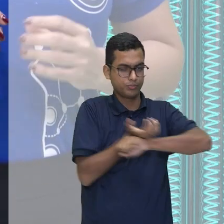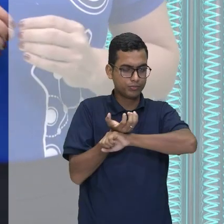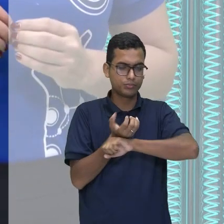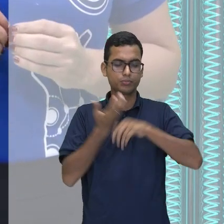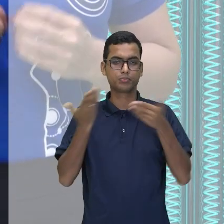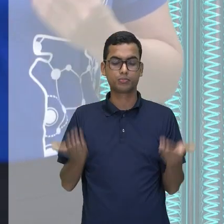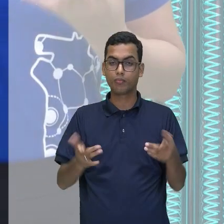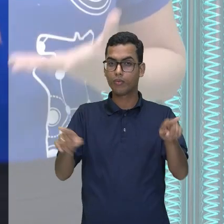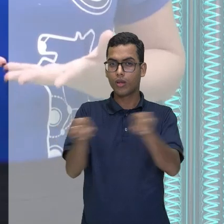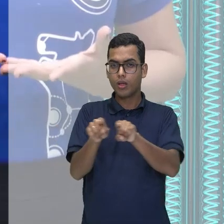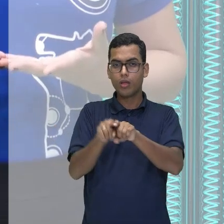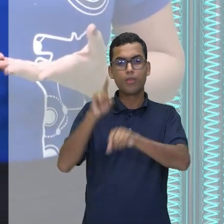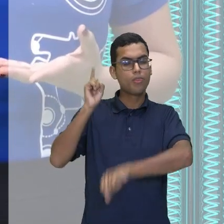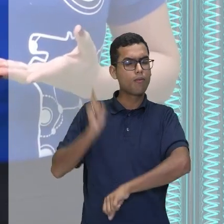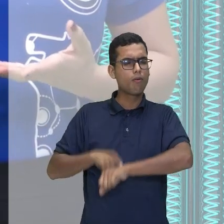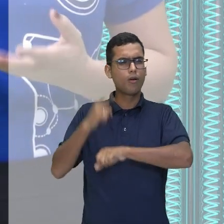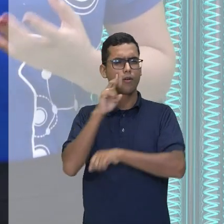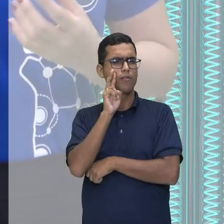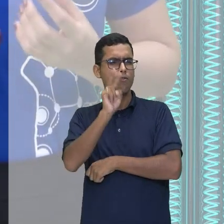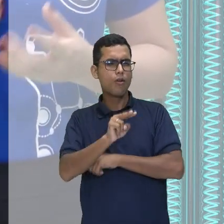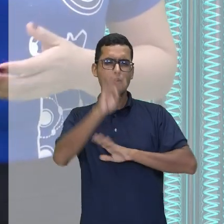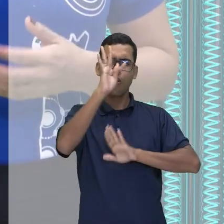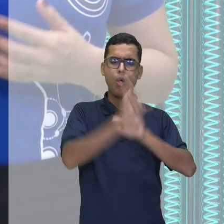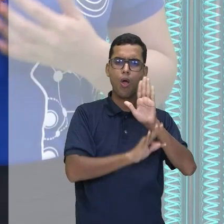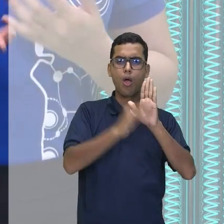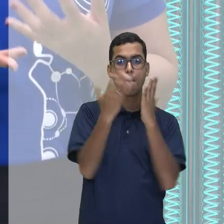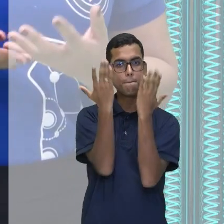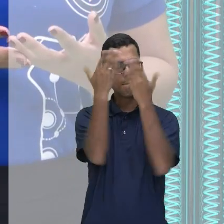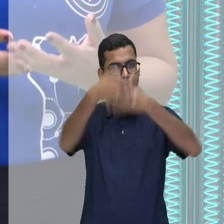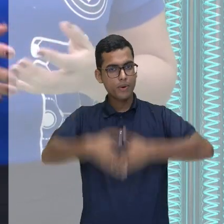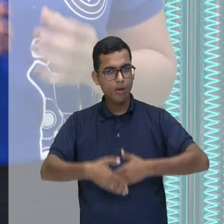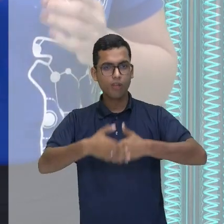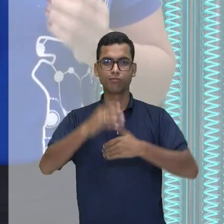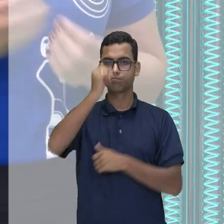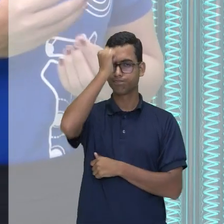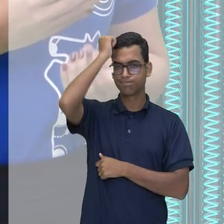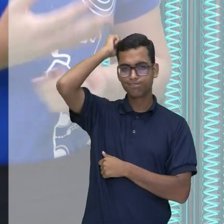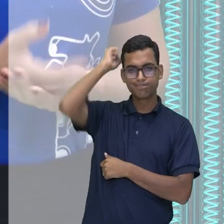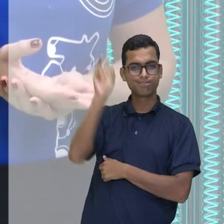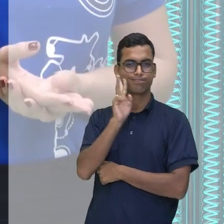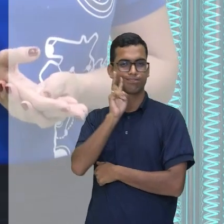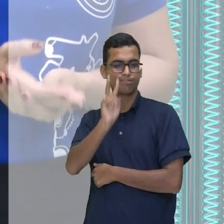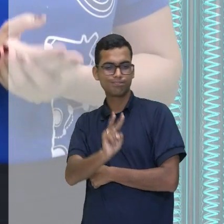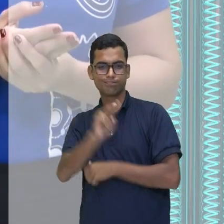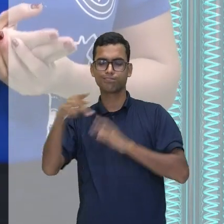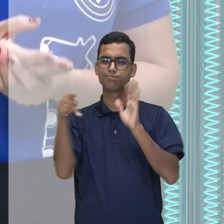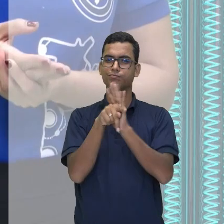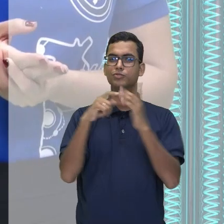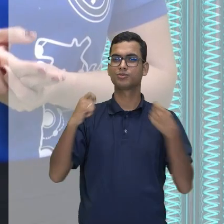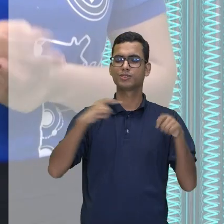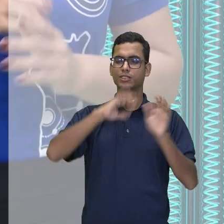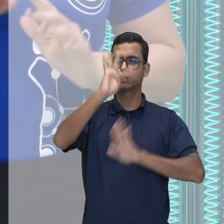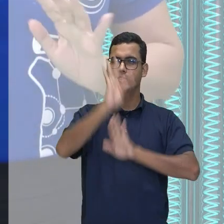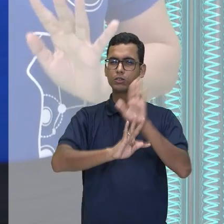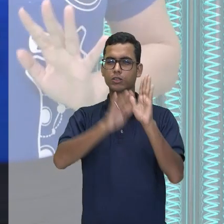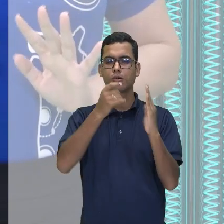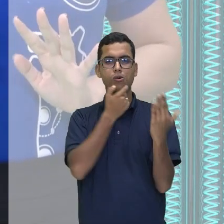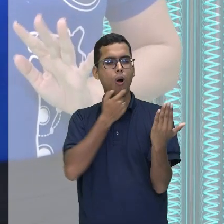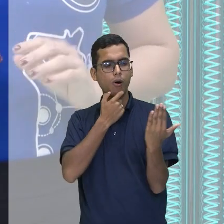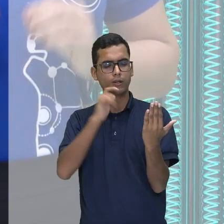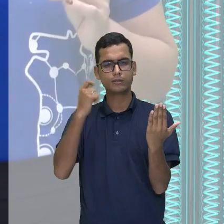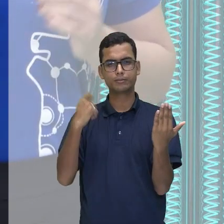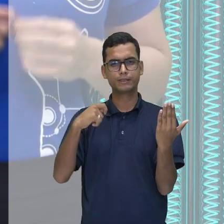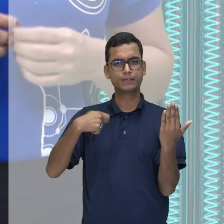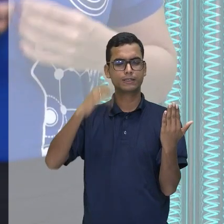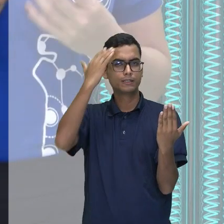fazer quando a gente se depara com provas que você precisa fazer a compreensão de textos? Lembrando